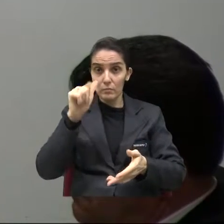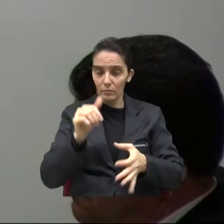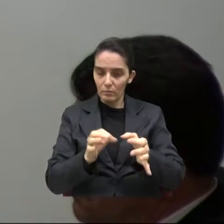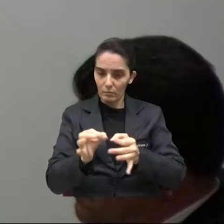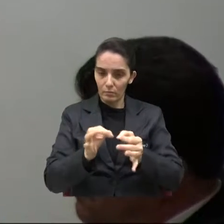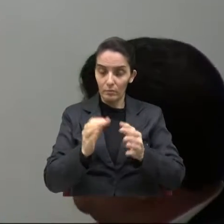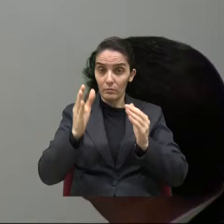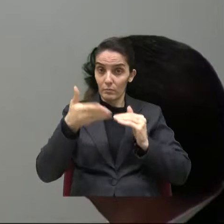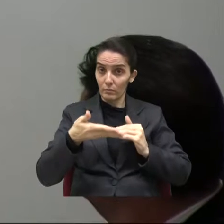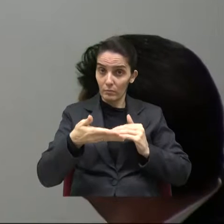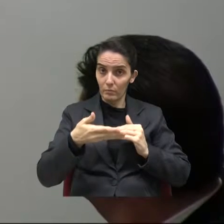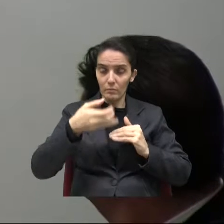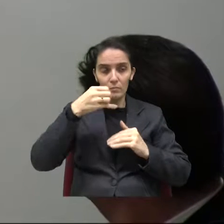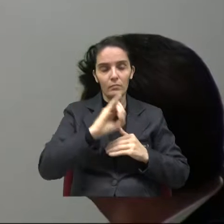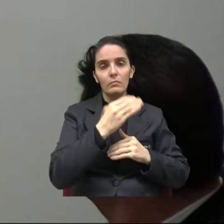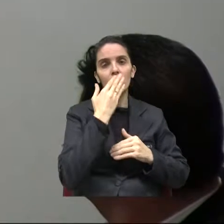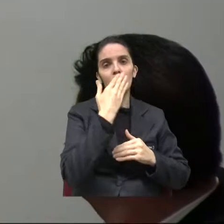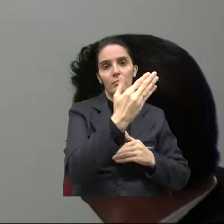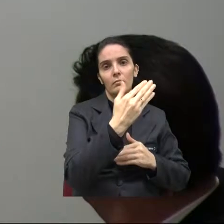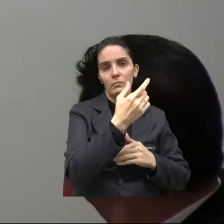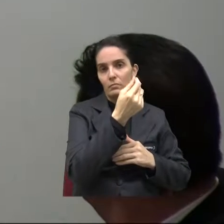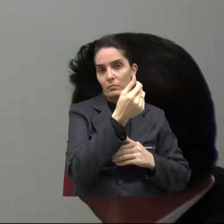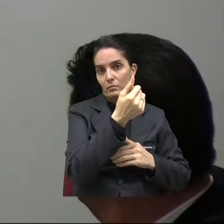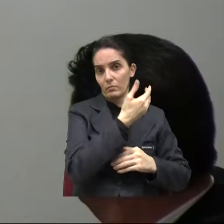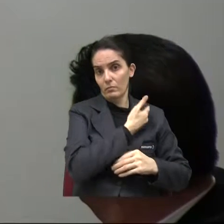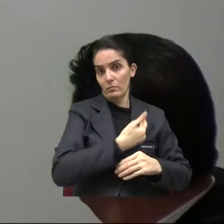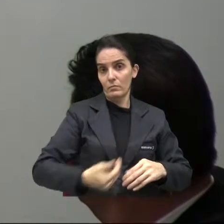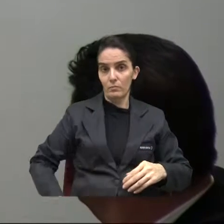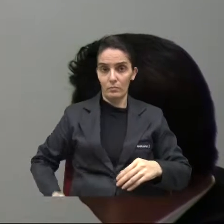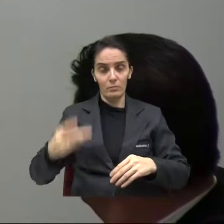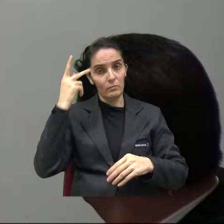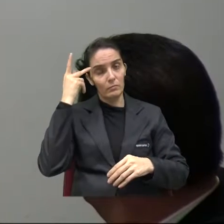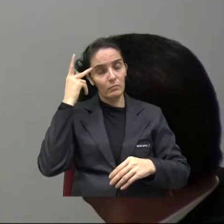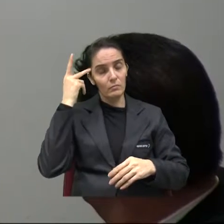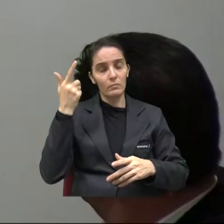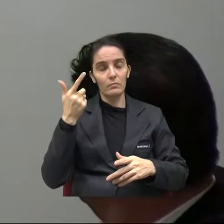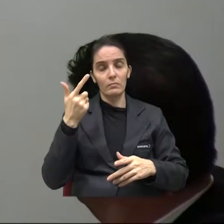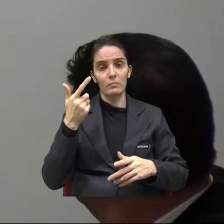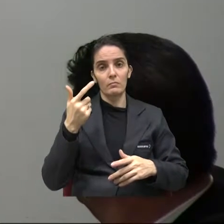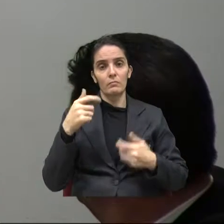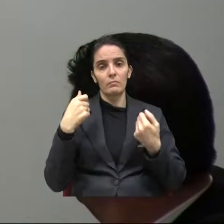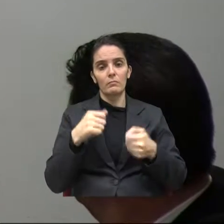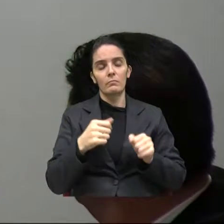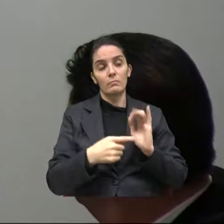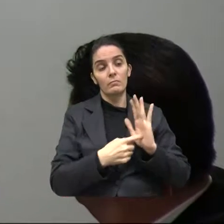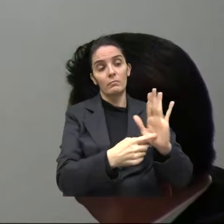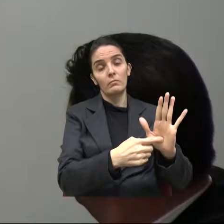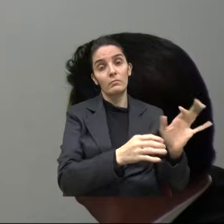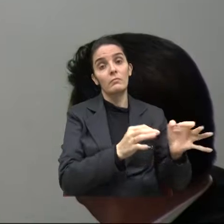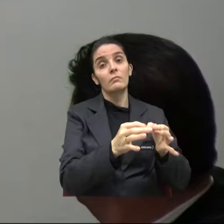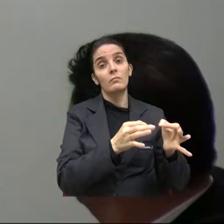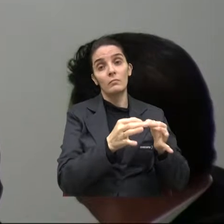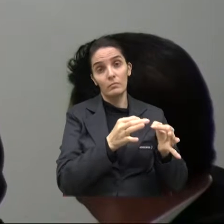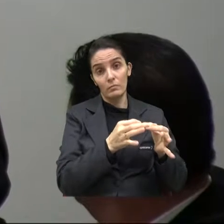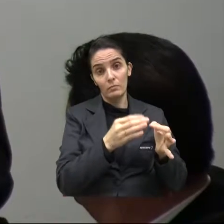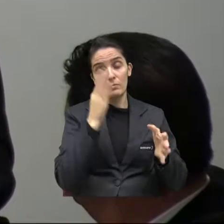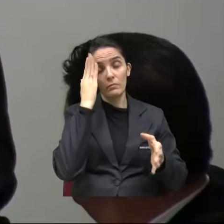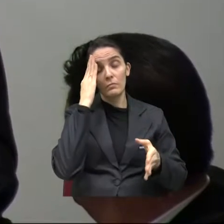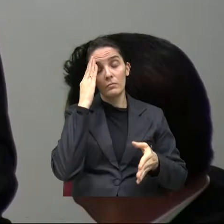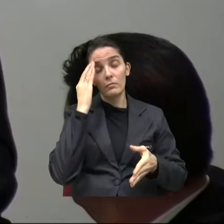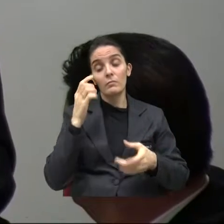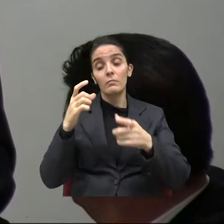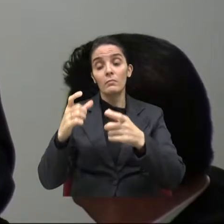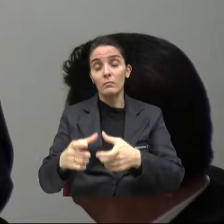Se você for pedir dinheiro lá para o governador, eu preciso de 20 milhões, eu preciso do projeto. Onde vai ser aplicado, quanto vai